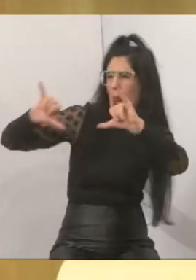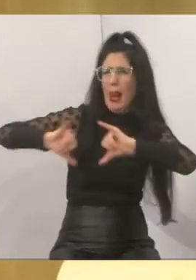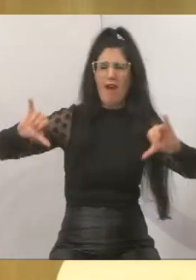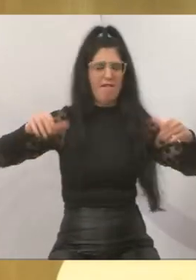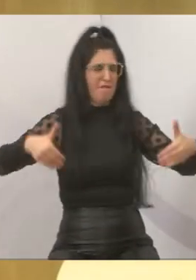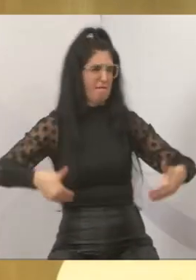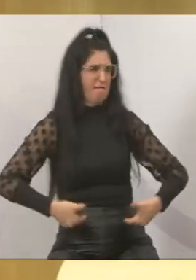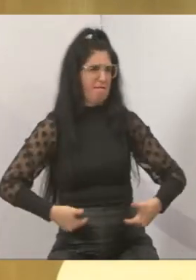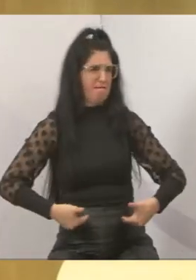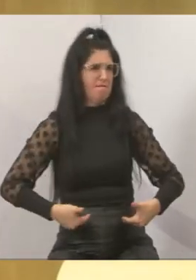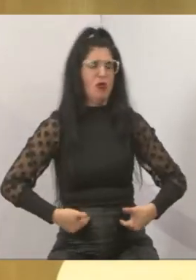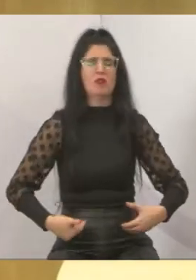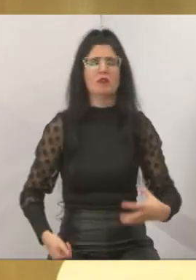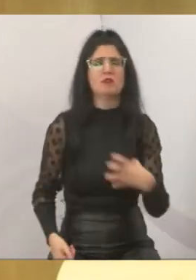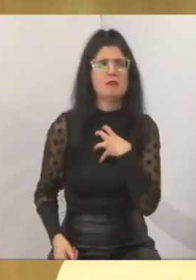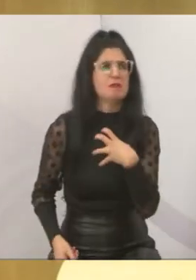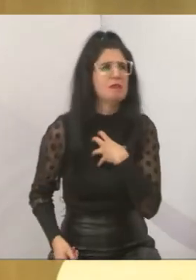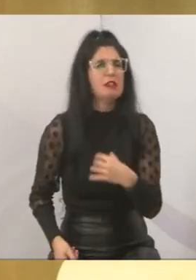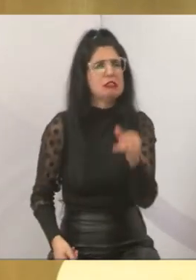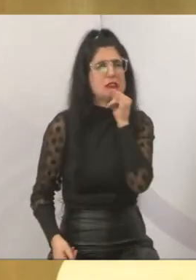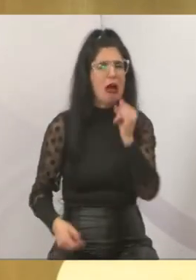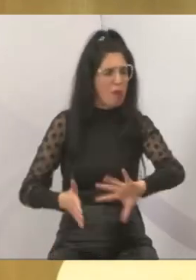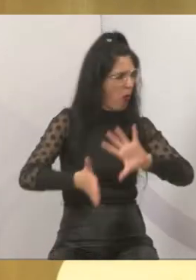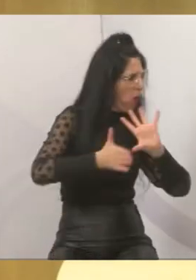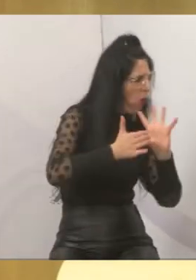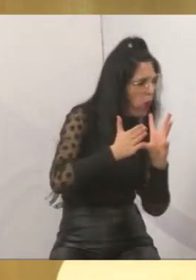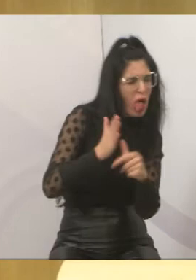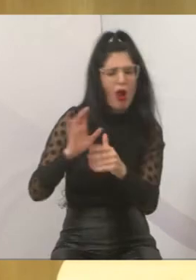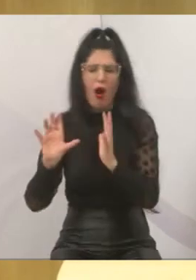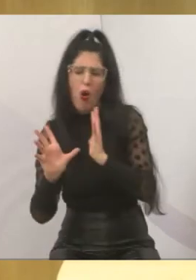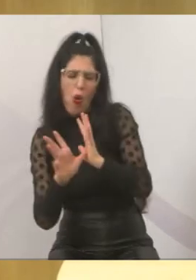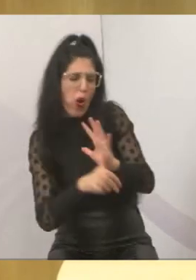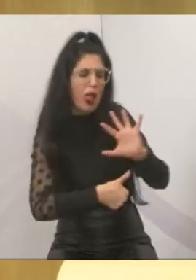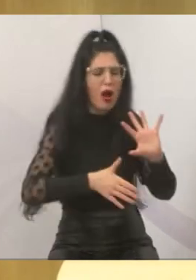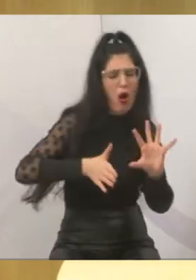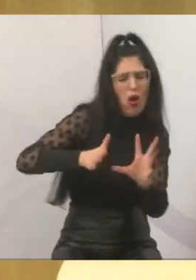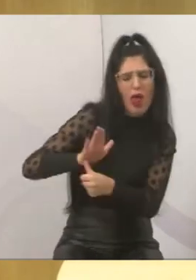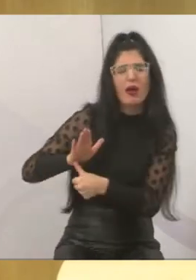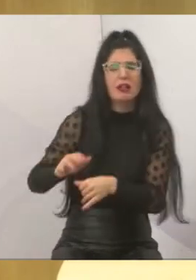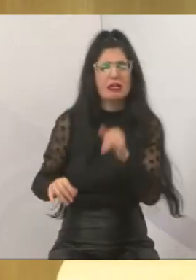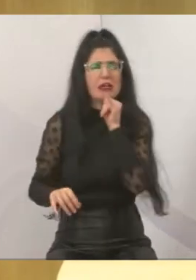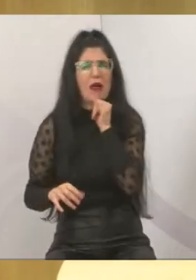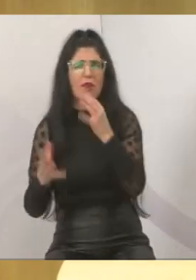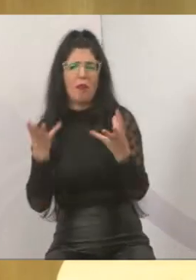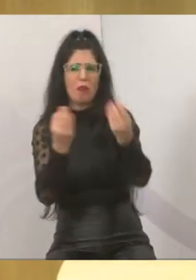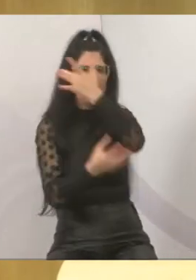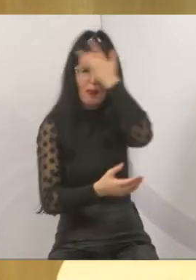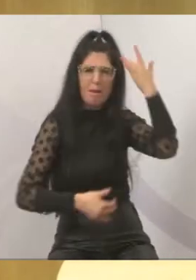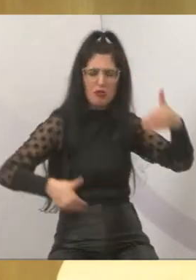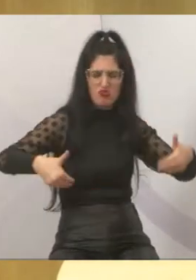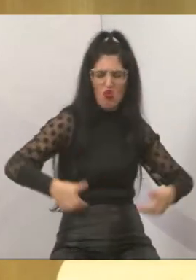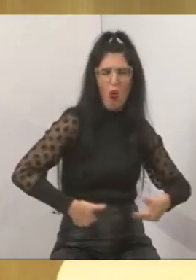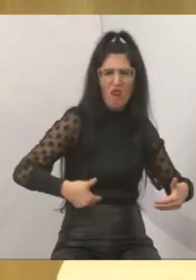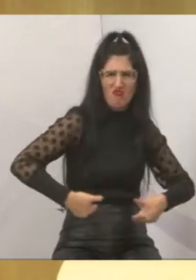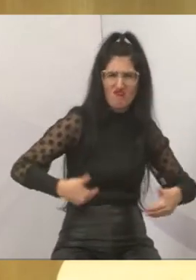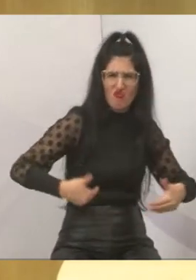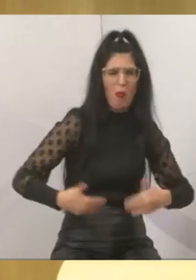nós teríamos onda de saques, que teríamos mais gente morrendo de fome do que do Covid.